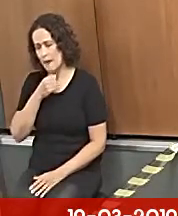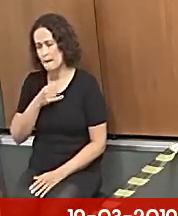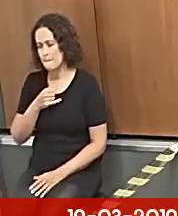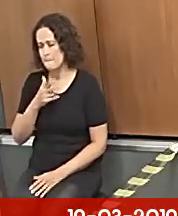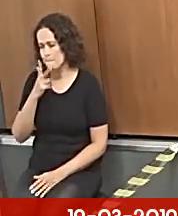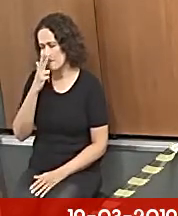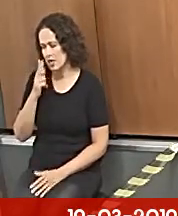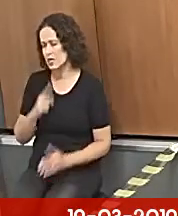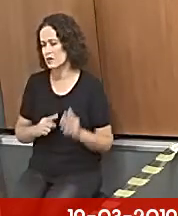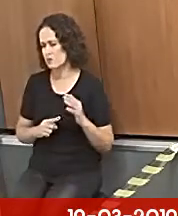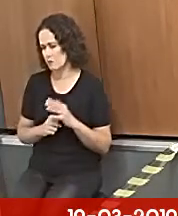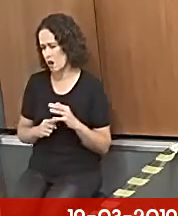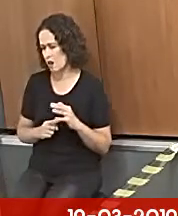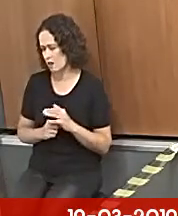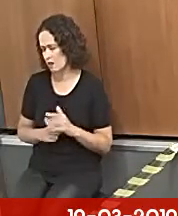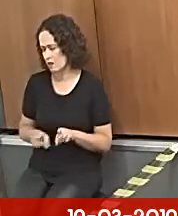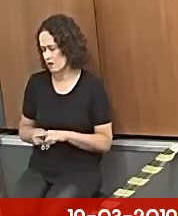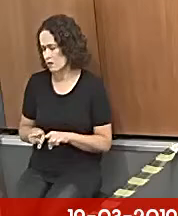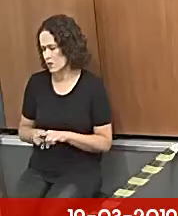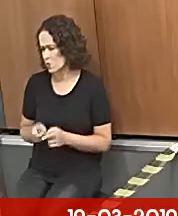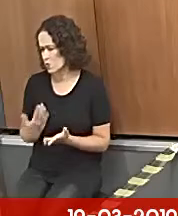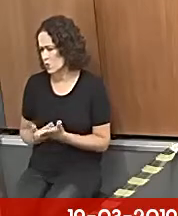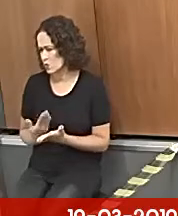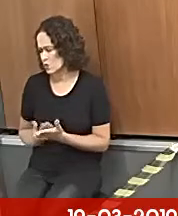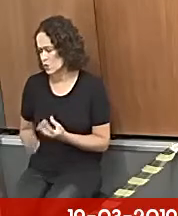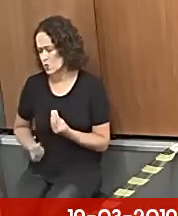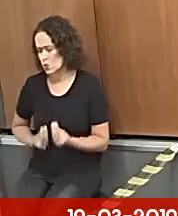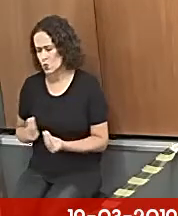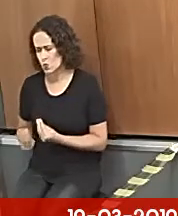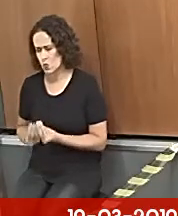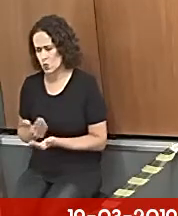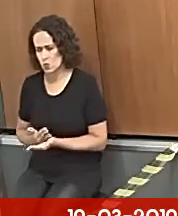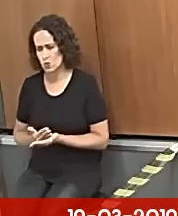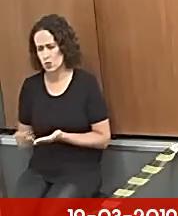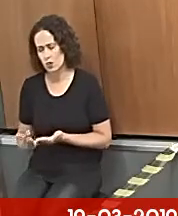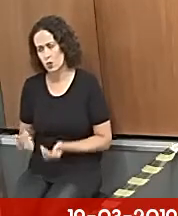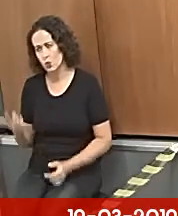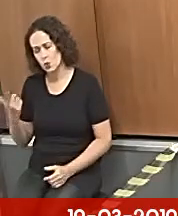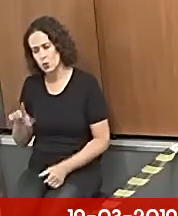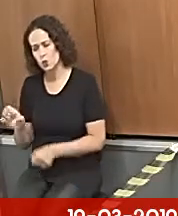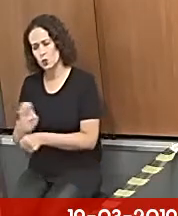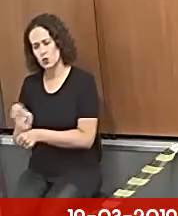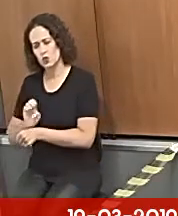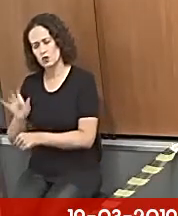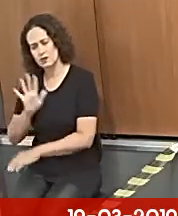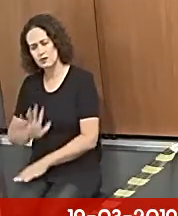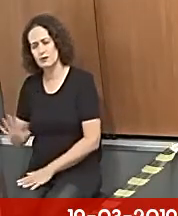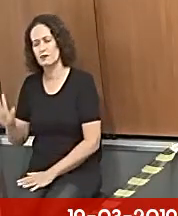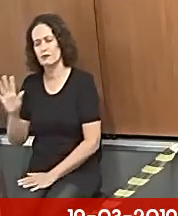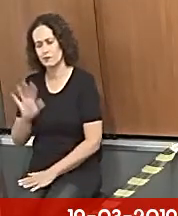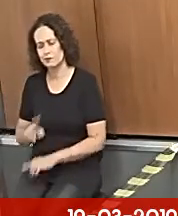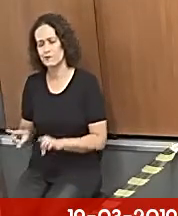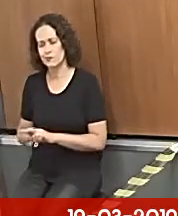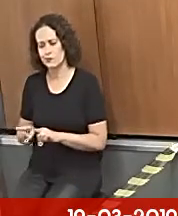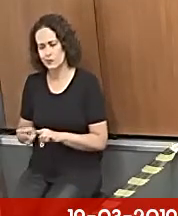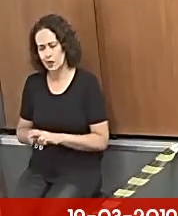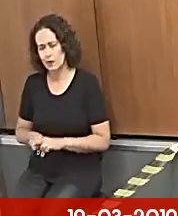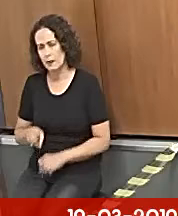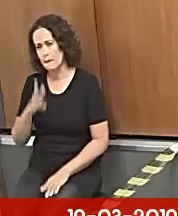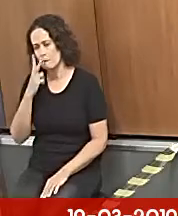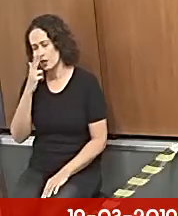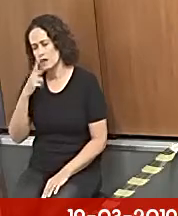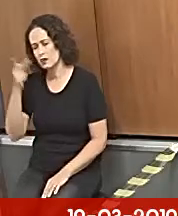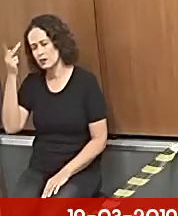estudando a implantação e mas já teve alta e é vários outros estados a deixar a vila em são paulo que já estão já aderiram a